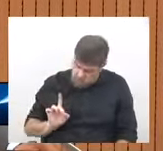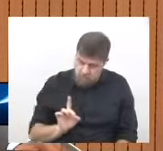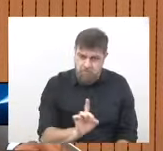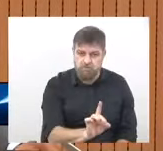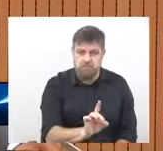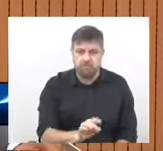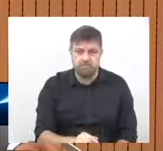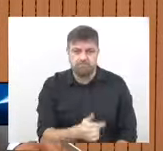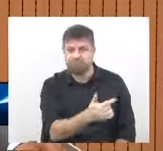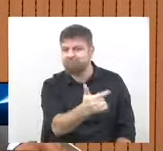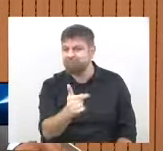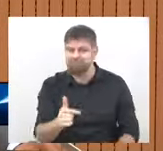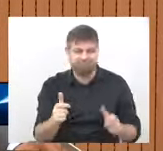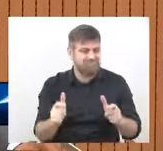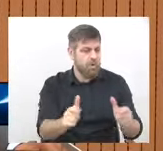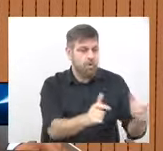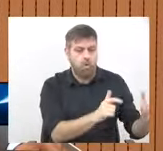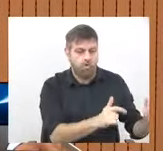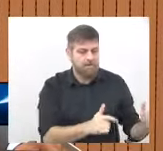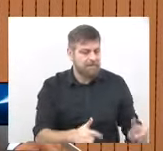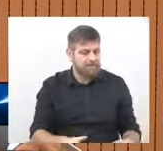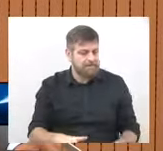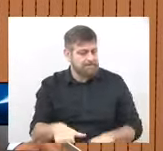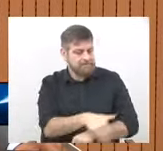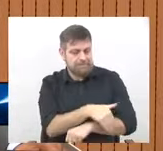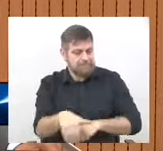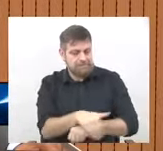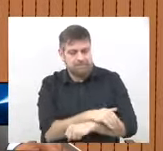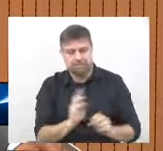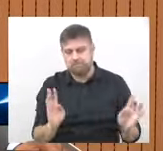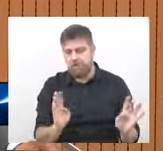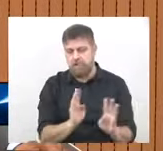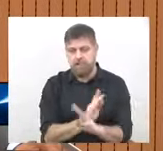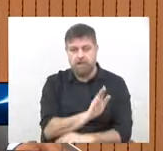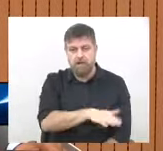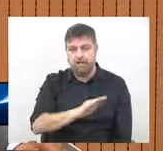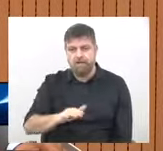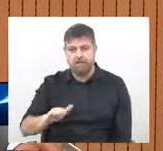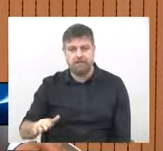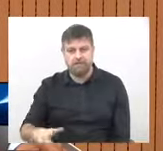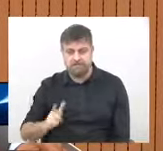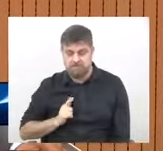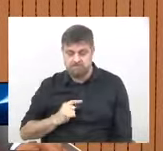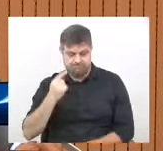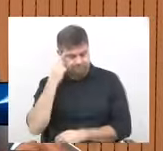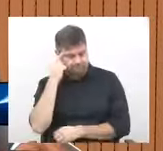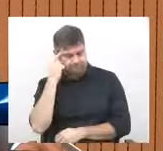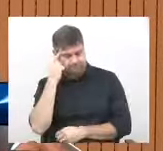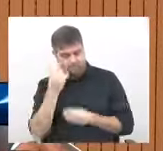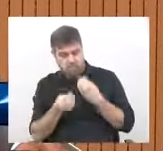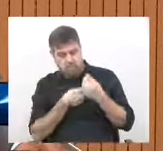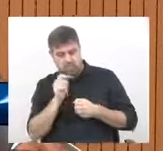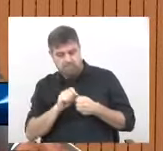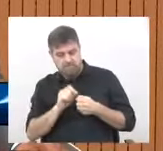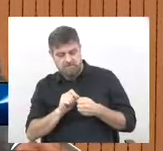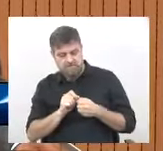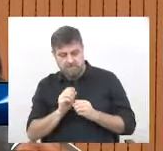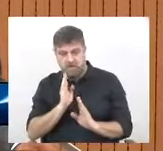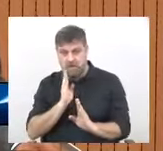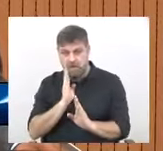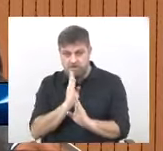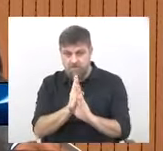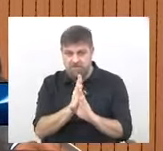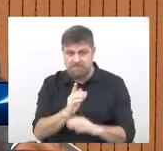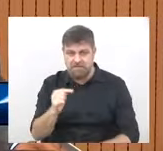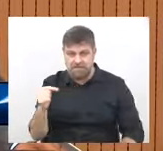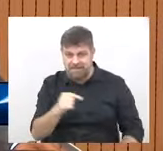Não tinha lugar nenhum para aquelas crianças ficarem o dia todo. Através de um trabalho e descobrimos que tinha um TAC para